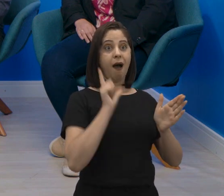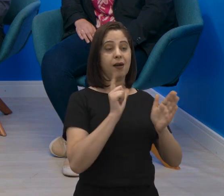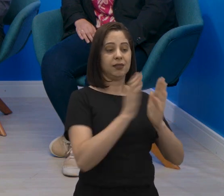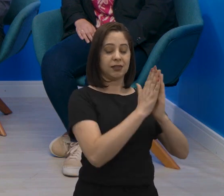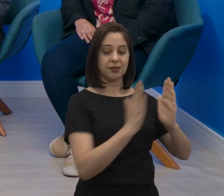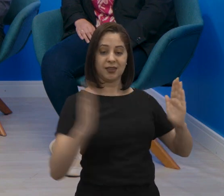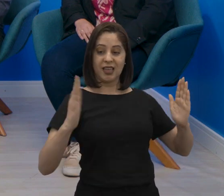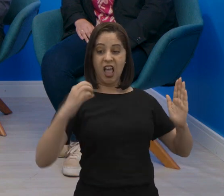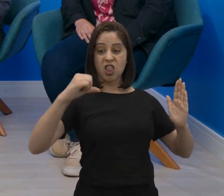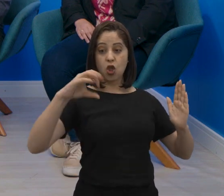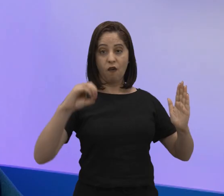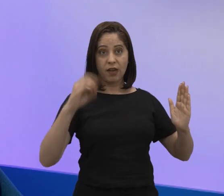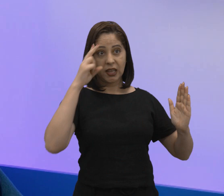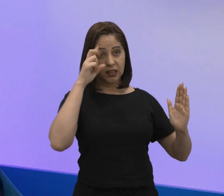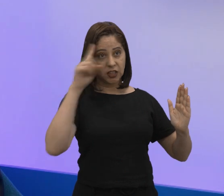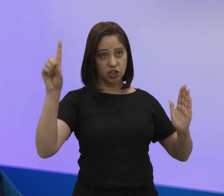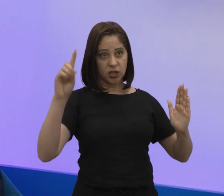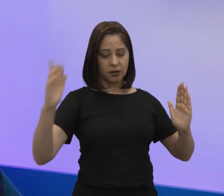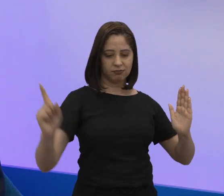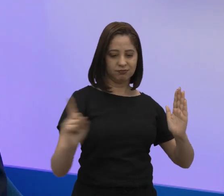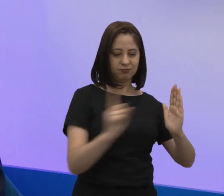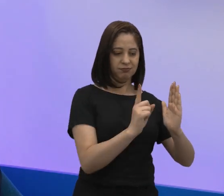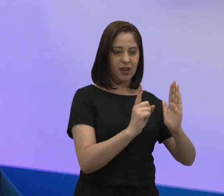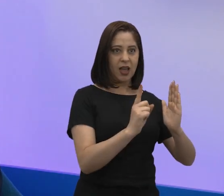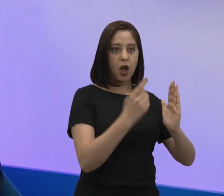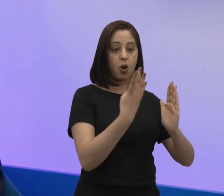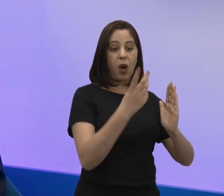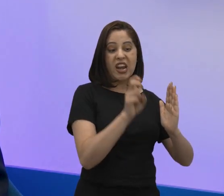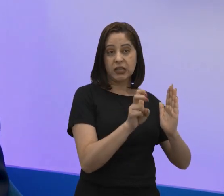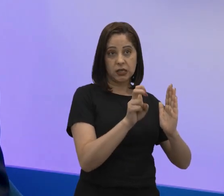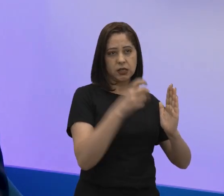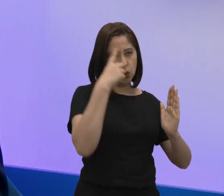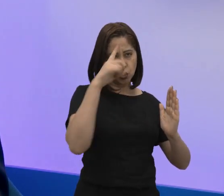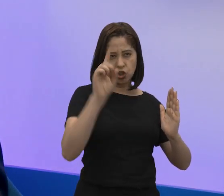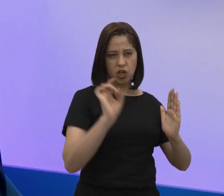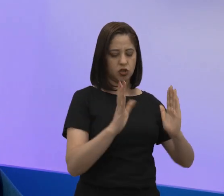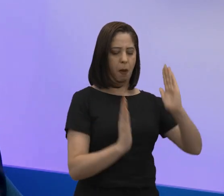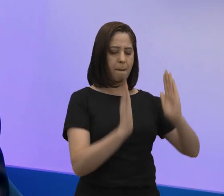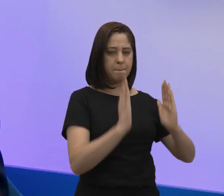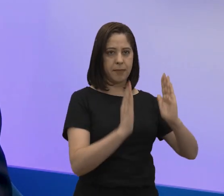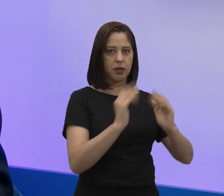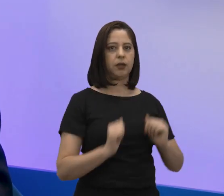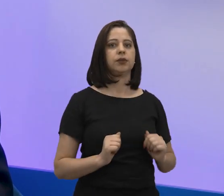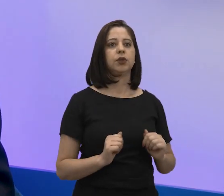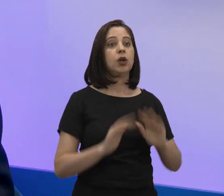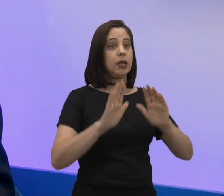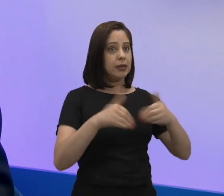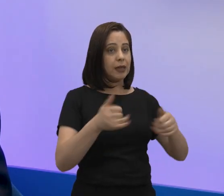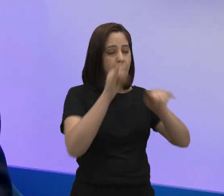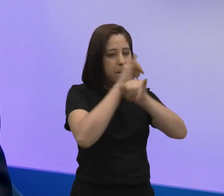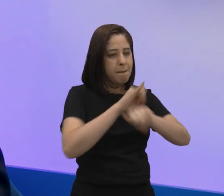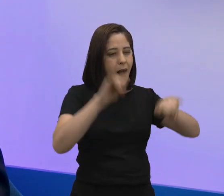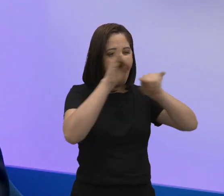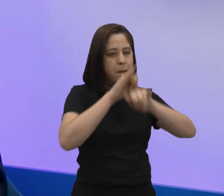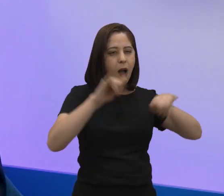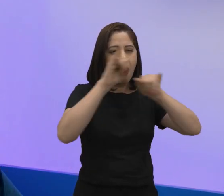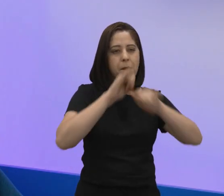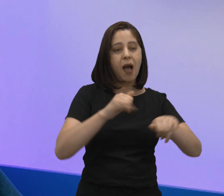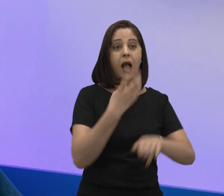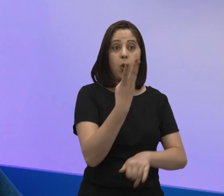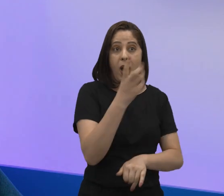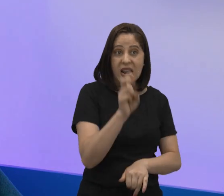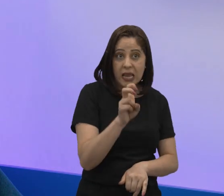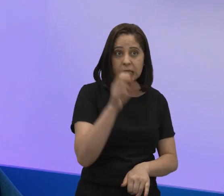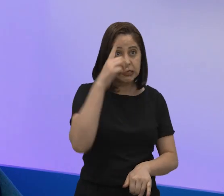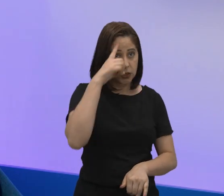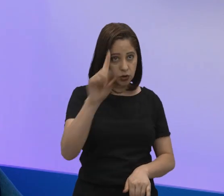Brasil. Antes eram 90 dias, hoje nós temos 45. Então a propaganda ela está restrita aos 45 dias e aí nós temos